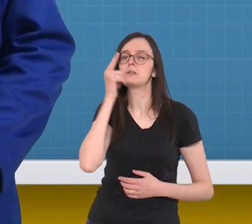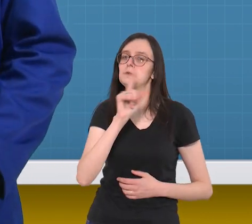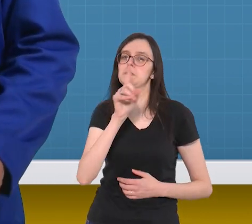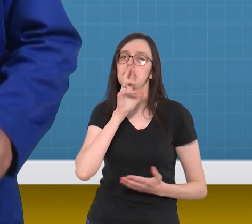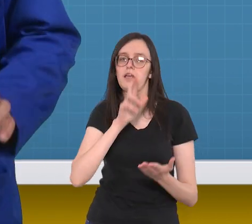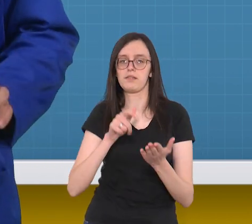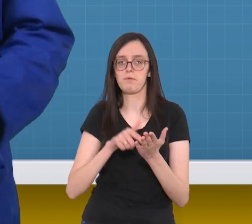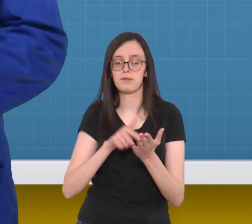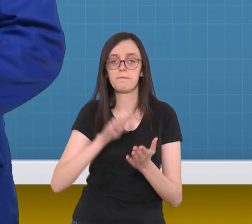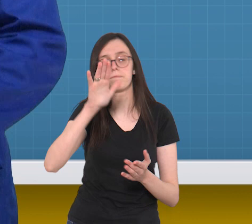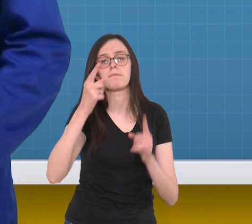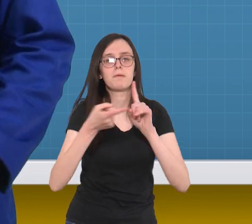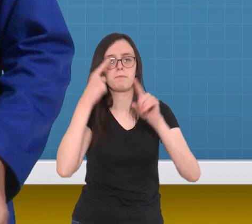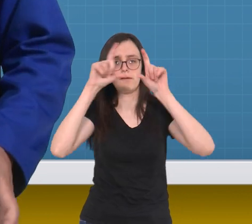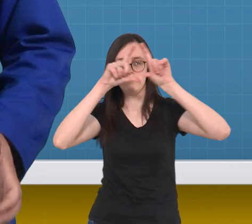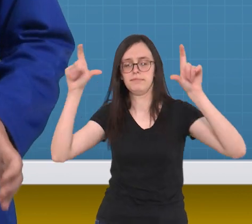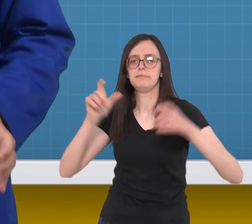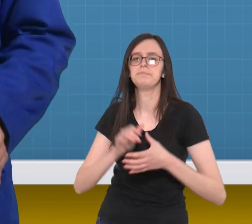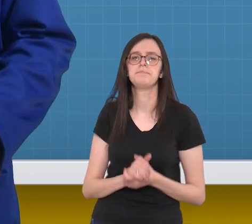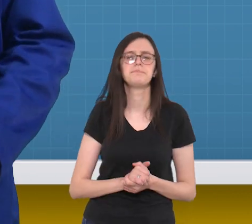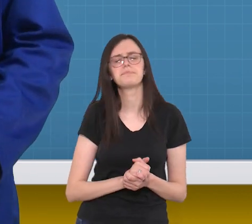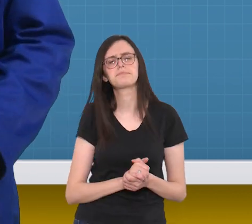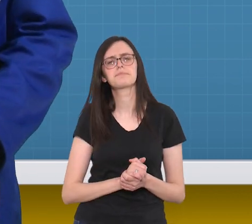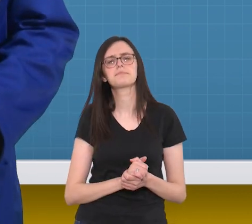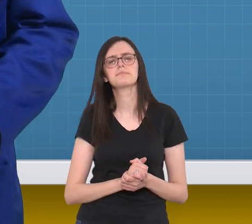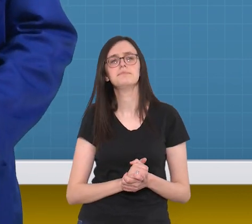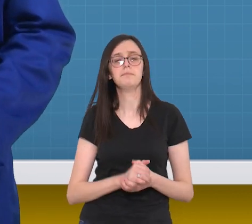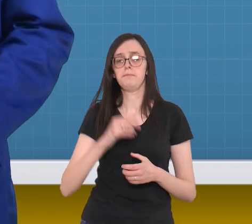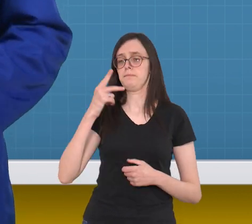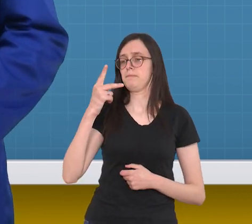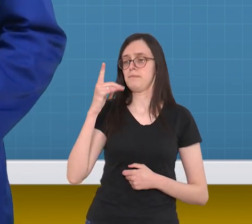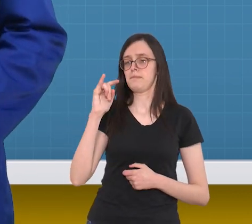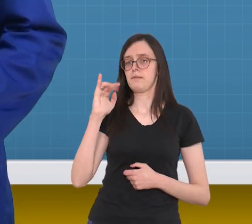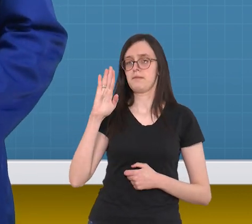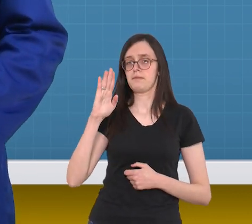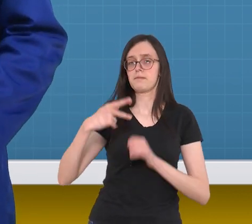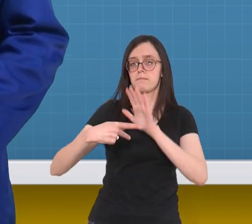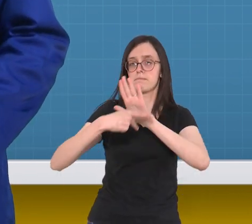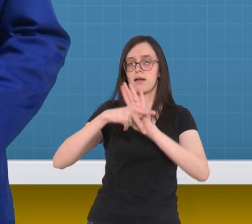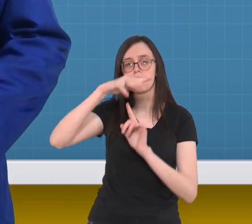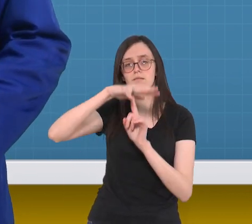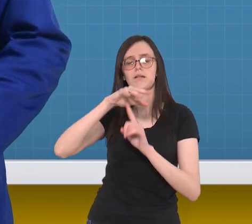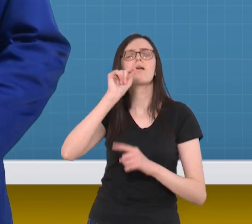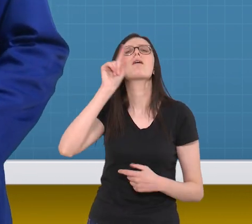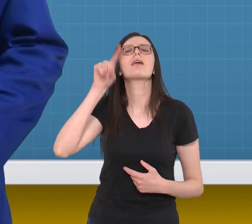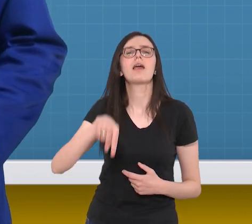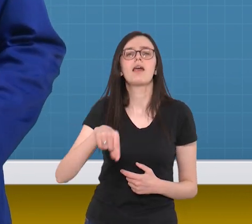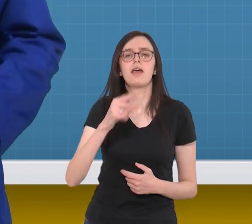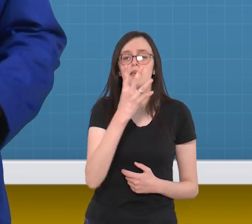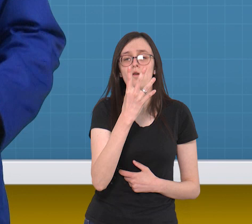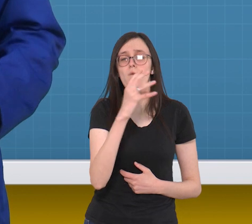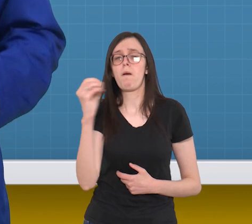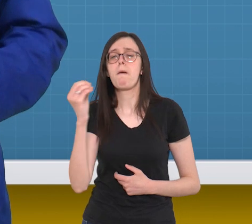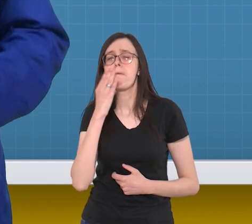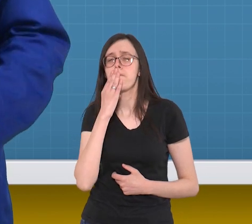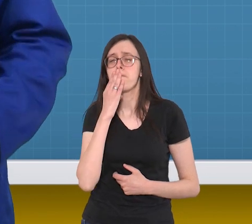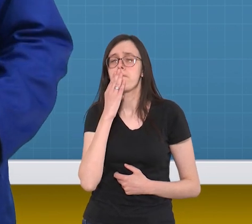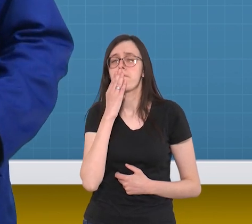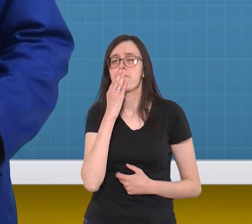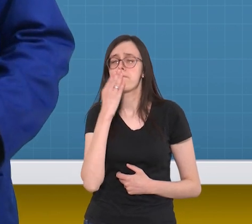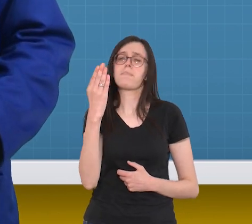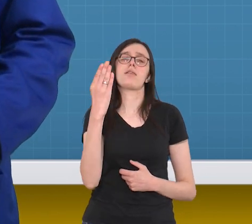conseguir resolver. Primeiro problema então, considerando o PIB do Paraná, que é cerca de 400 bilhões